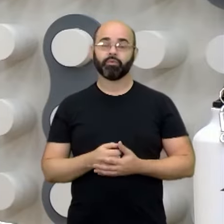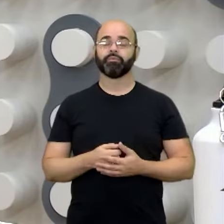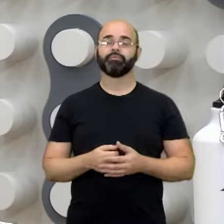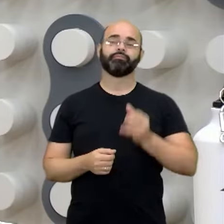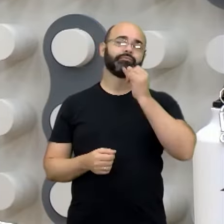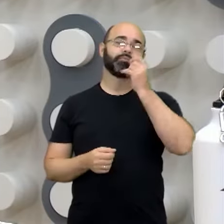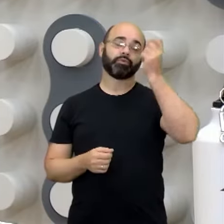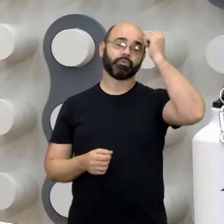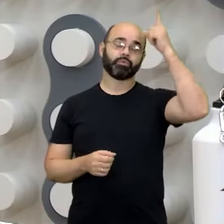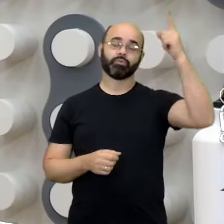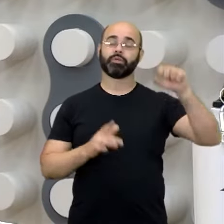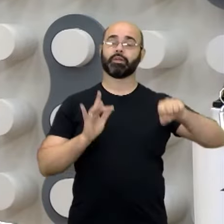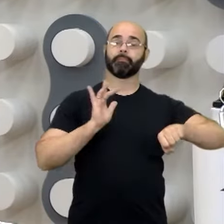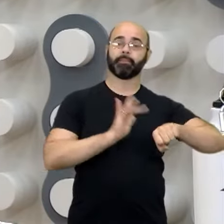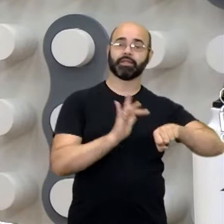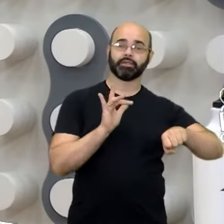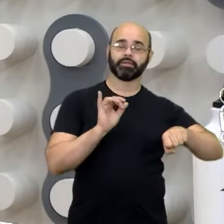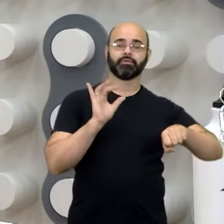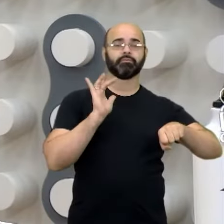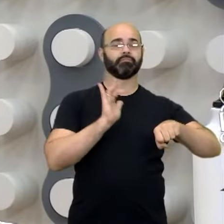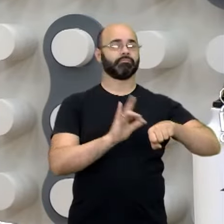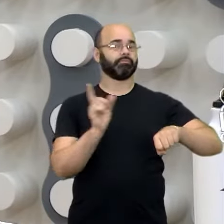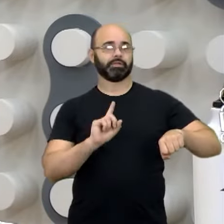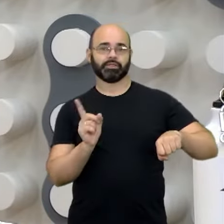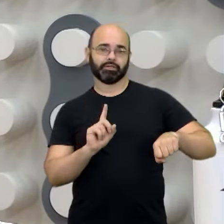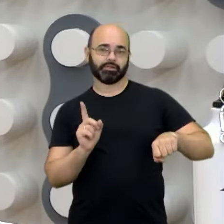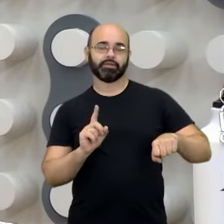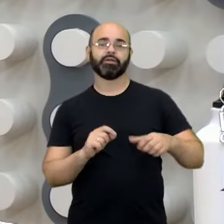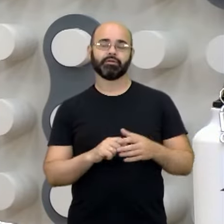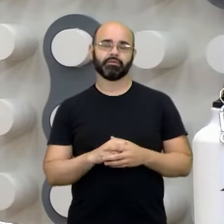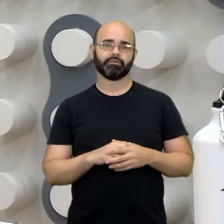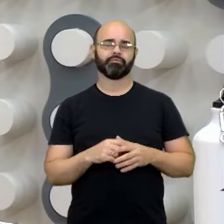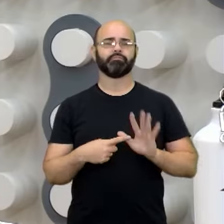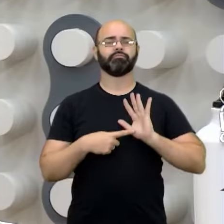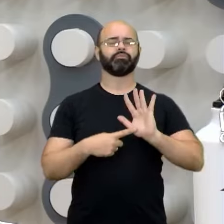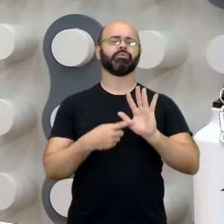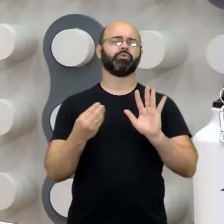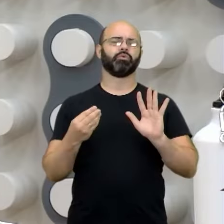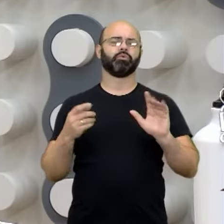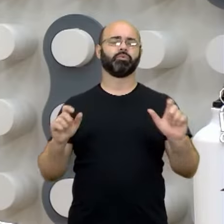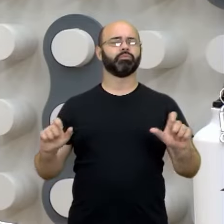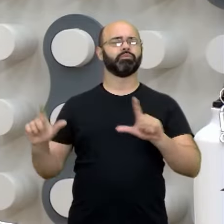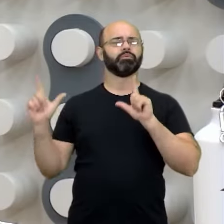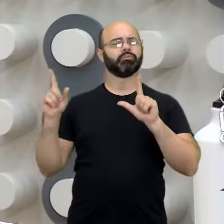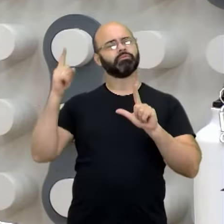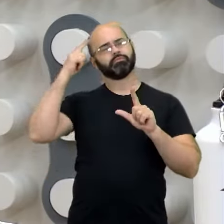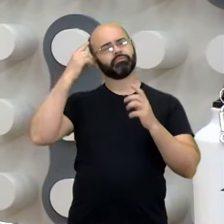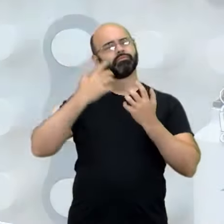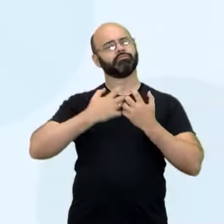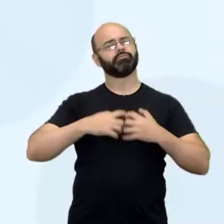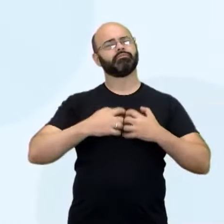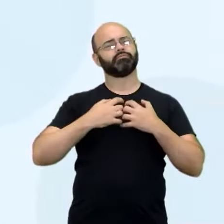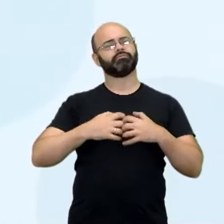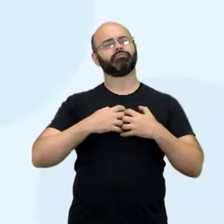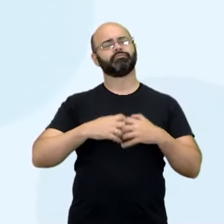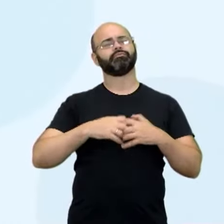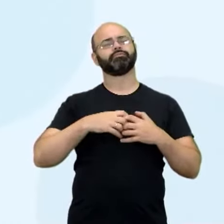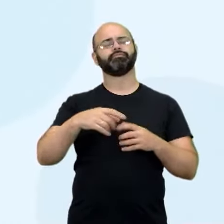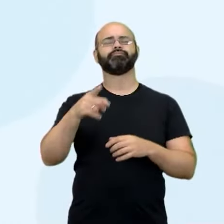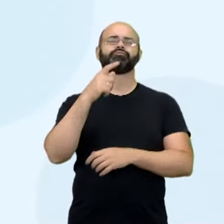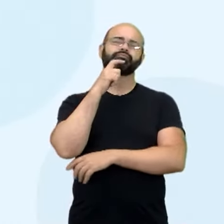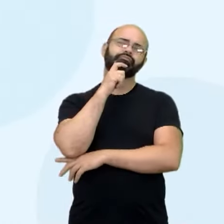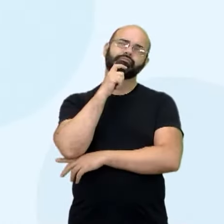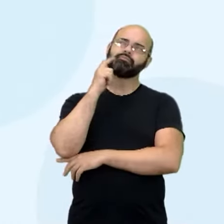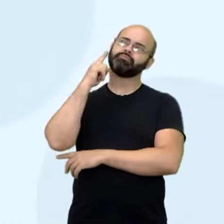cultura material, cultura imaterial, manifestações. Eu vou deixar essa questão na tela aí mais alguns segundos para você refletir, que